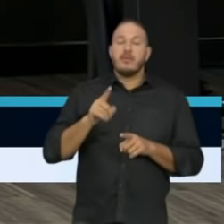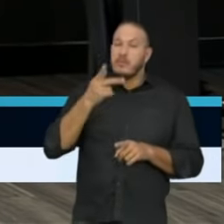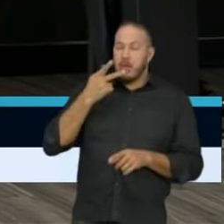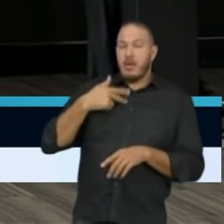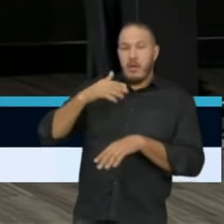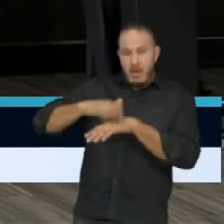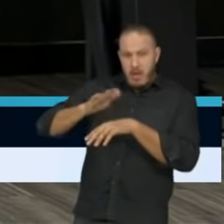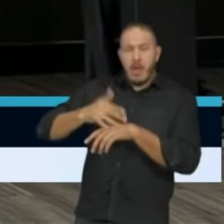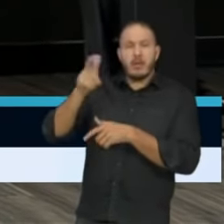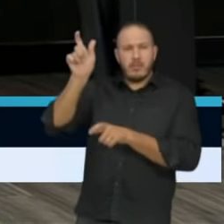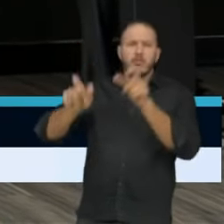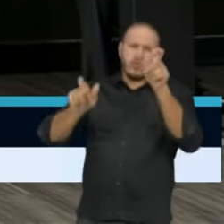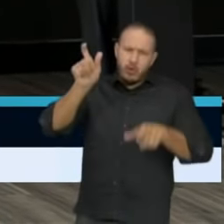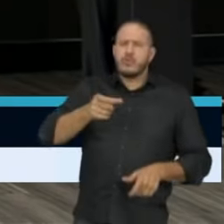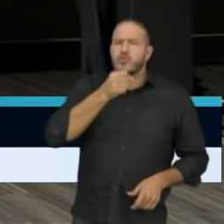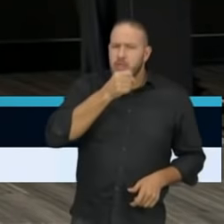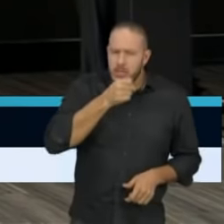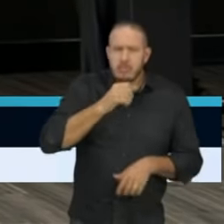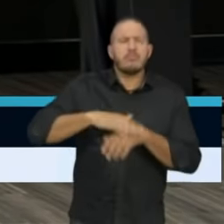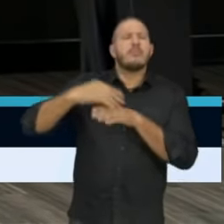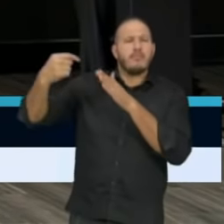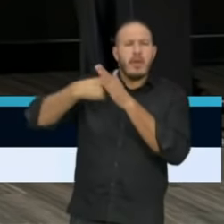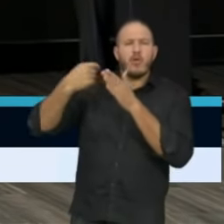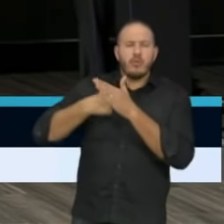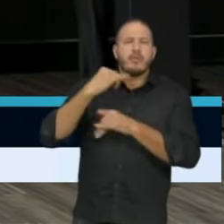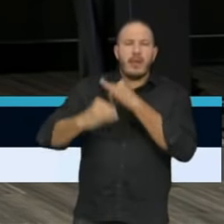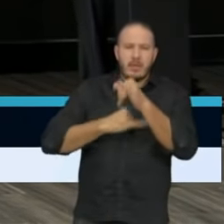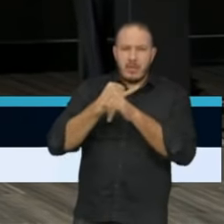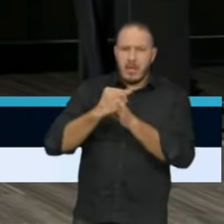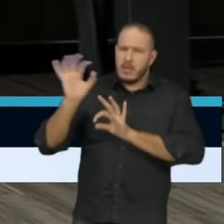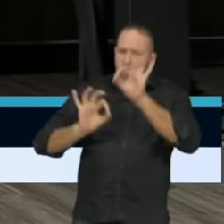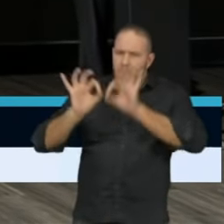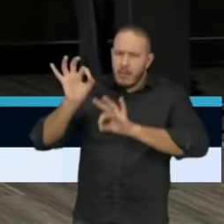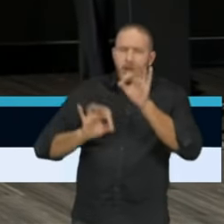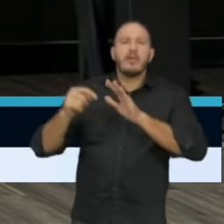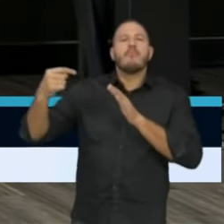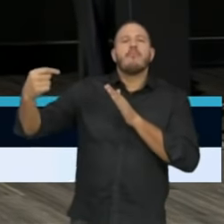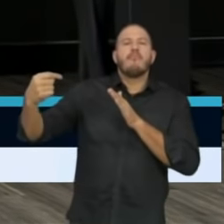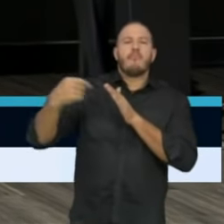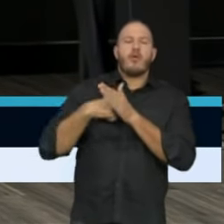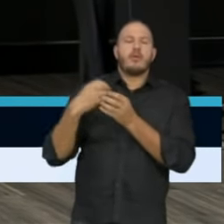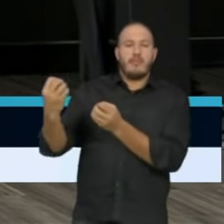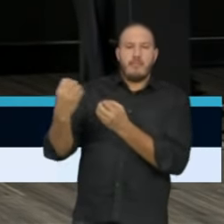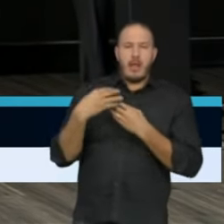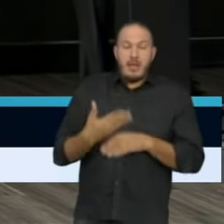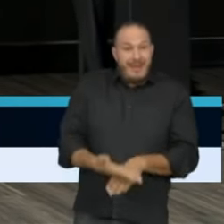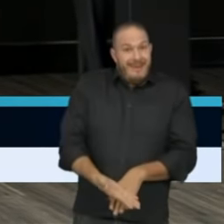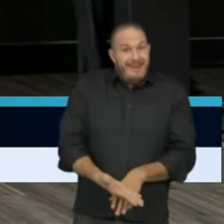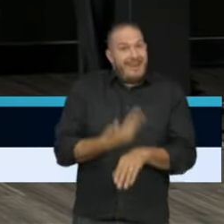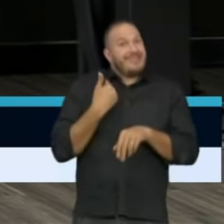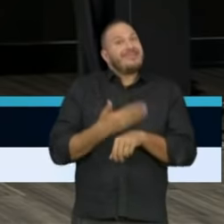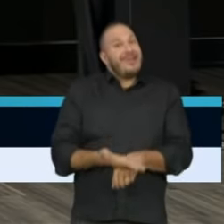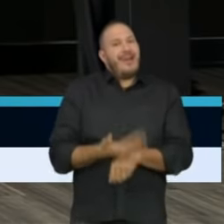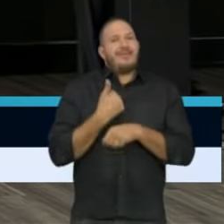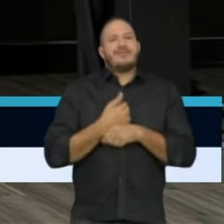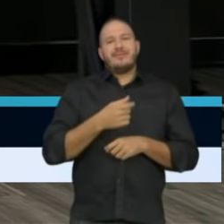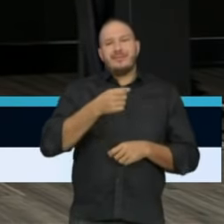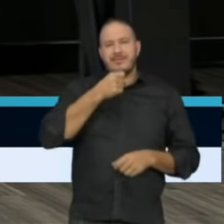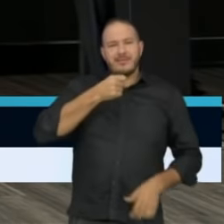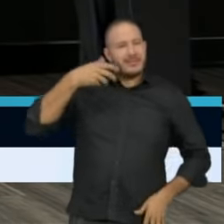como os demais jornalistas que estão fazendo perguntas virtuais, formulam as perguntas imediatamente antes da coletiva de imprensa.